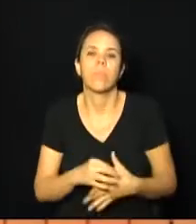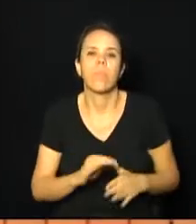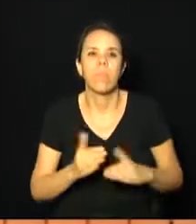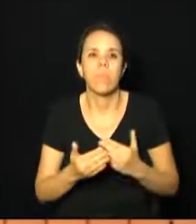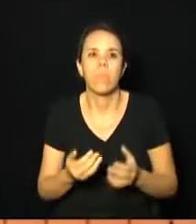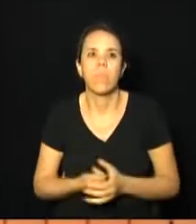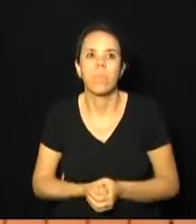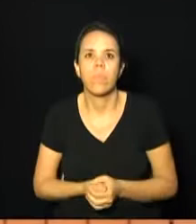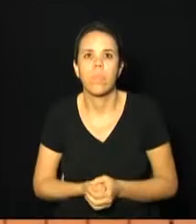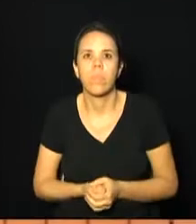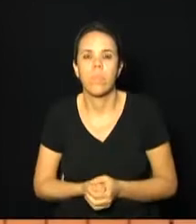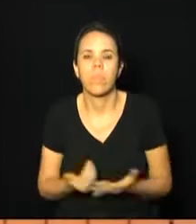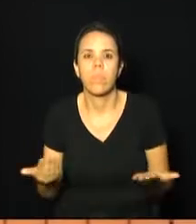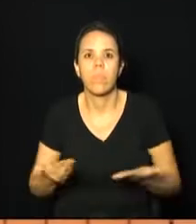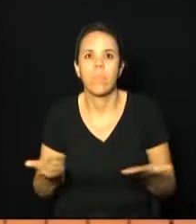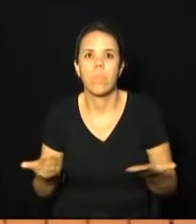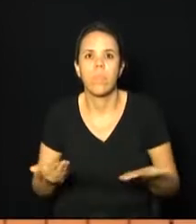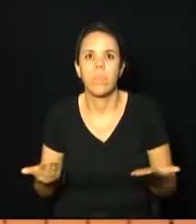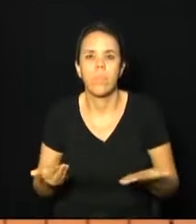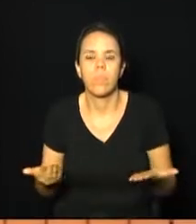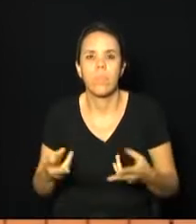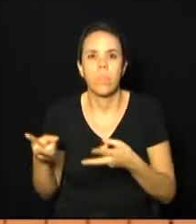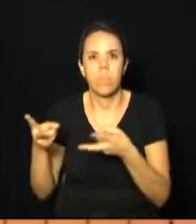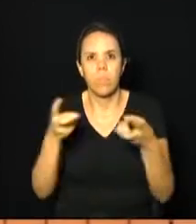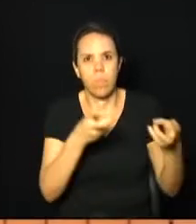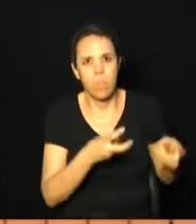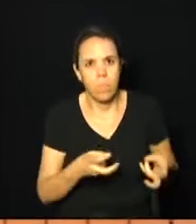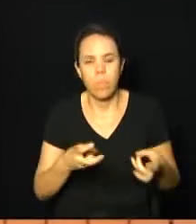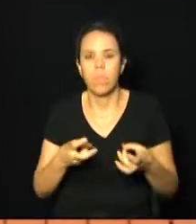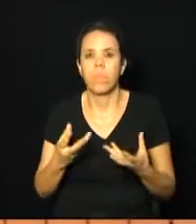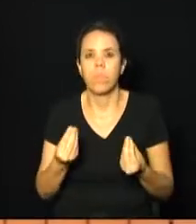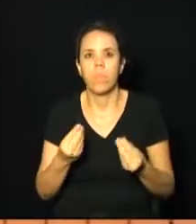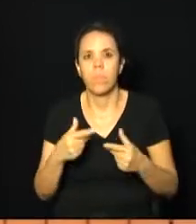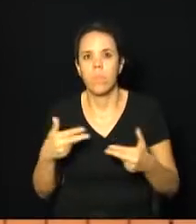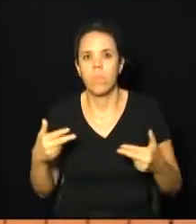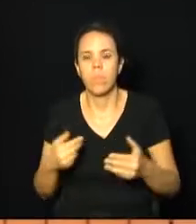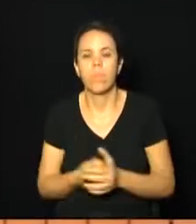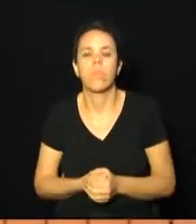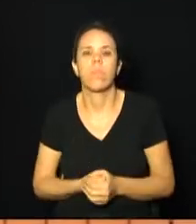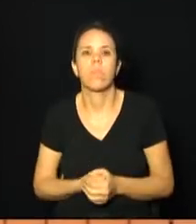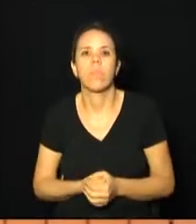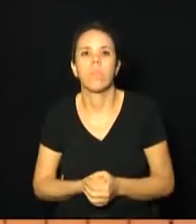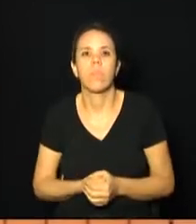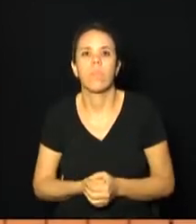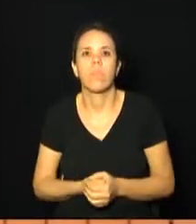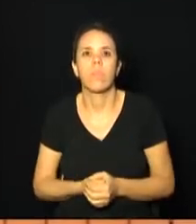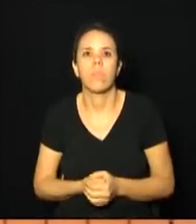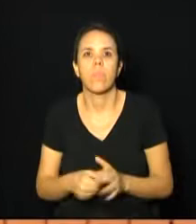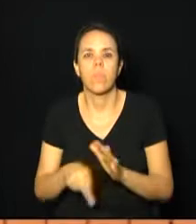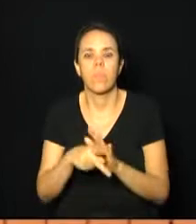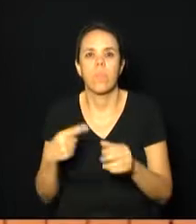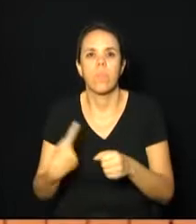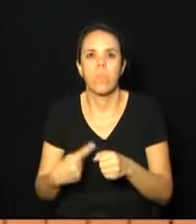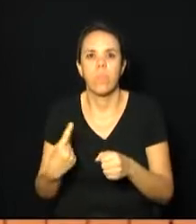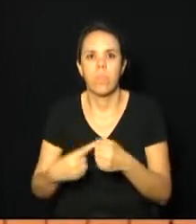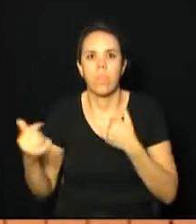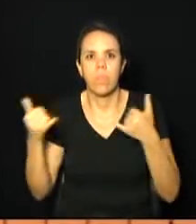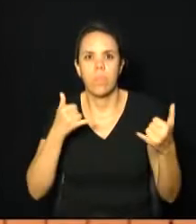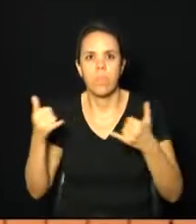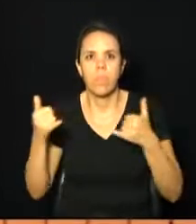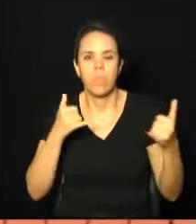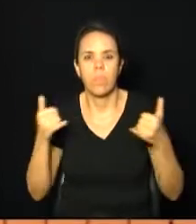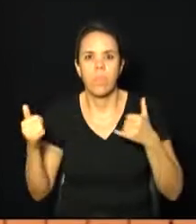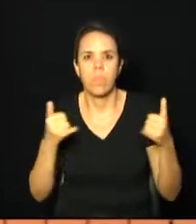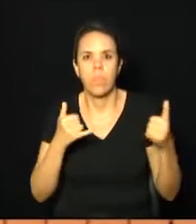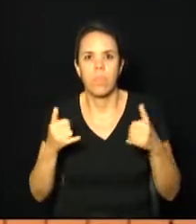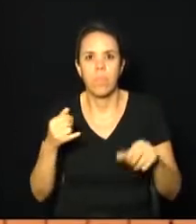tudo mais. E hoje a gente percebe que a gente está pegando muito mais coisas. O próprio munícipe acaba ligando para a gente lá